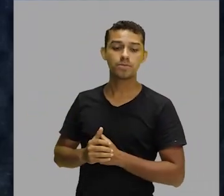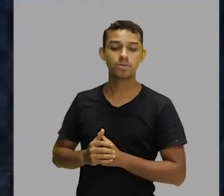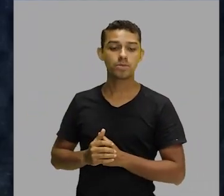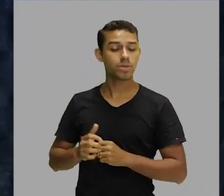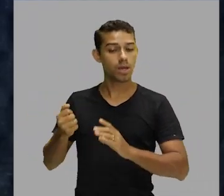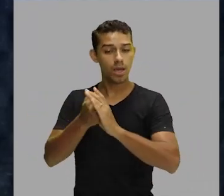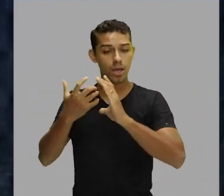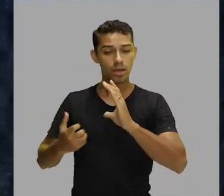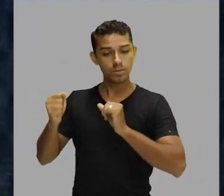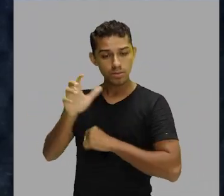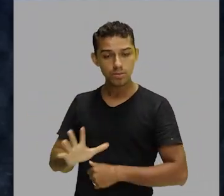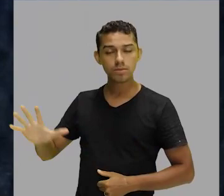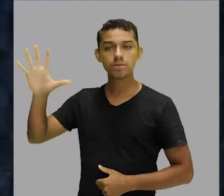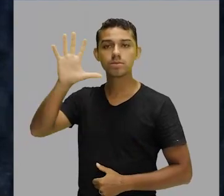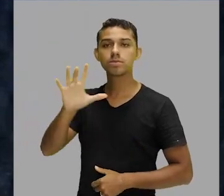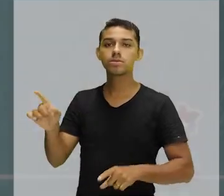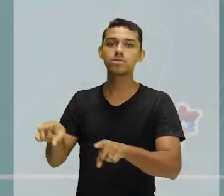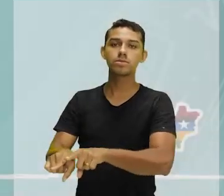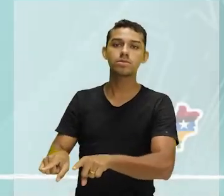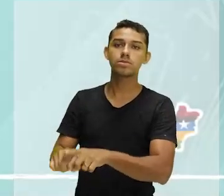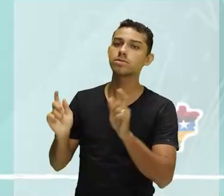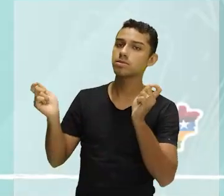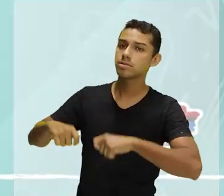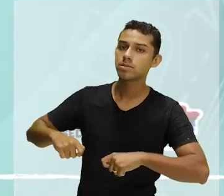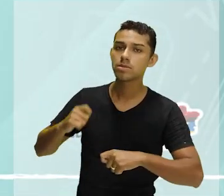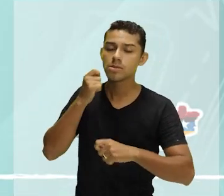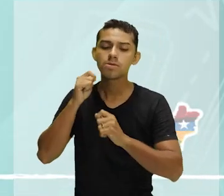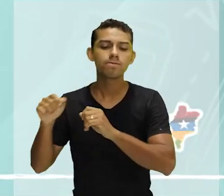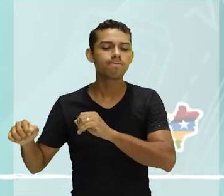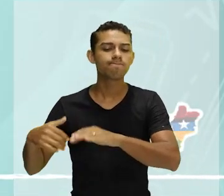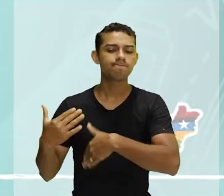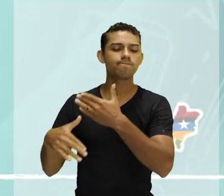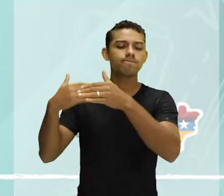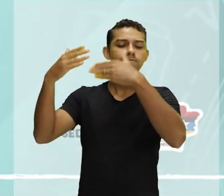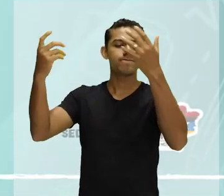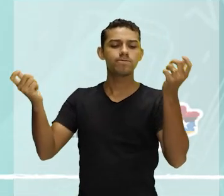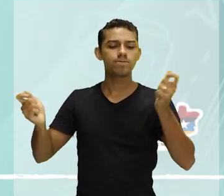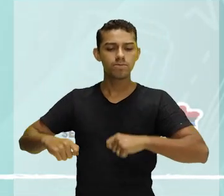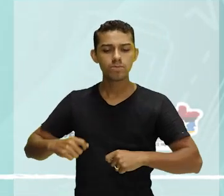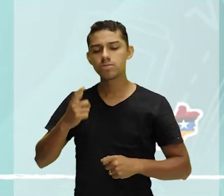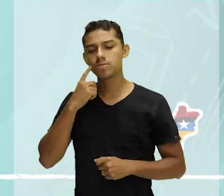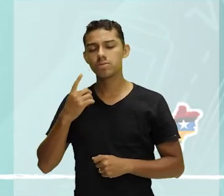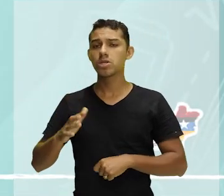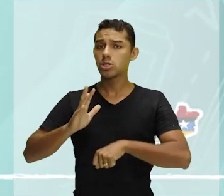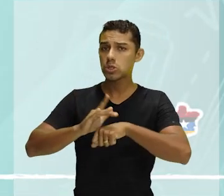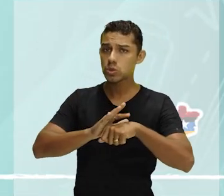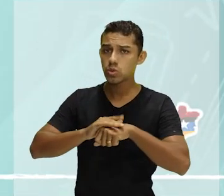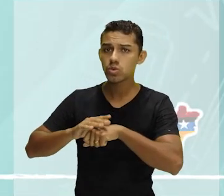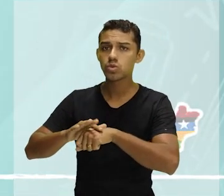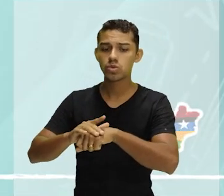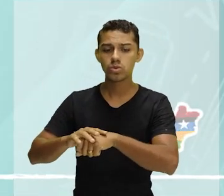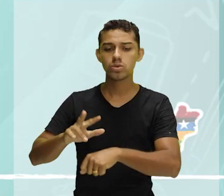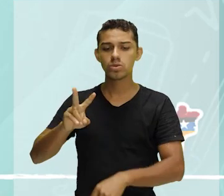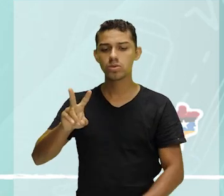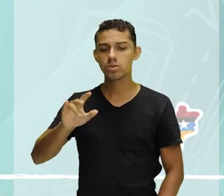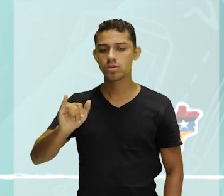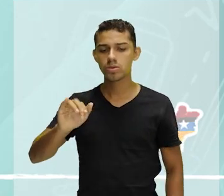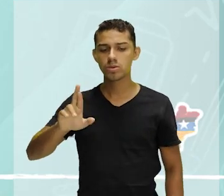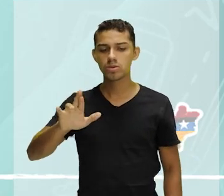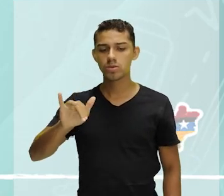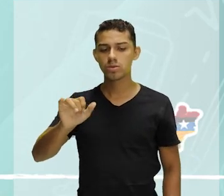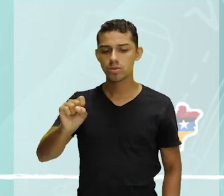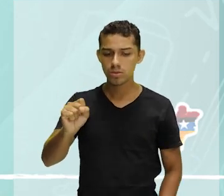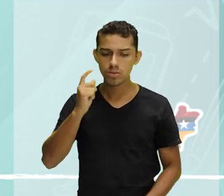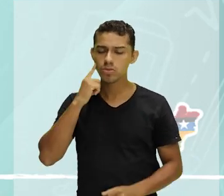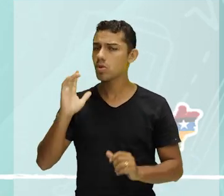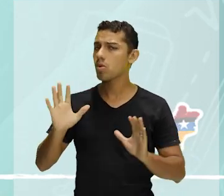das características gerais, mas vamos ter aqui alguns aspectos evolutivos. Vamos falar sobre as doenças virais, né? Quais